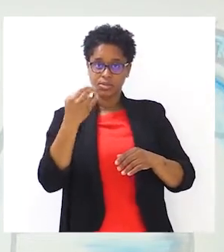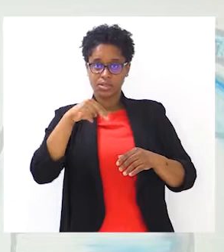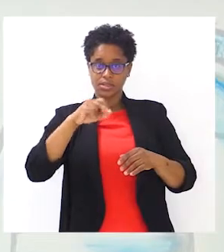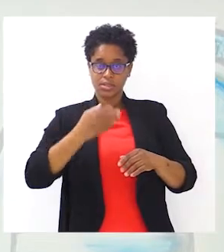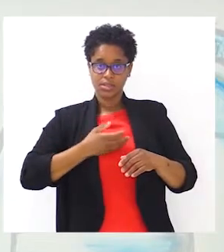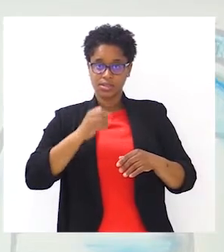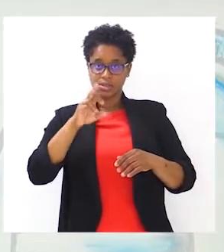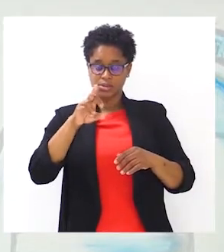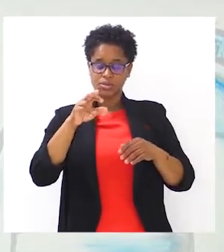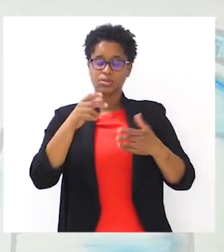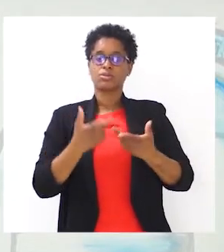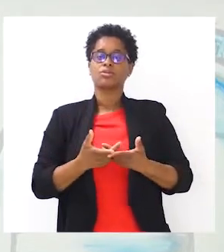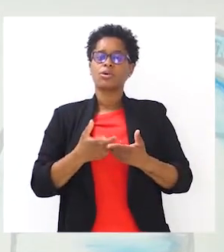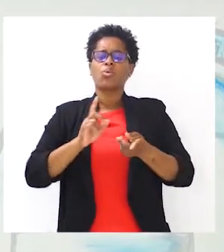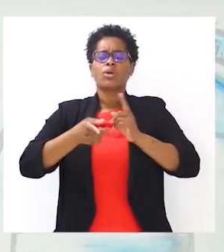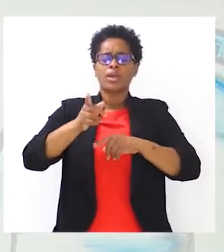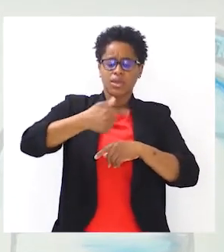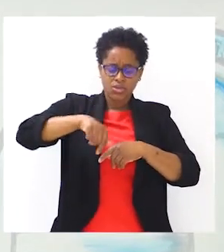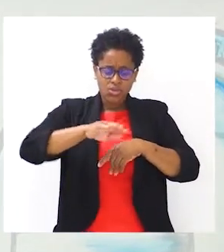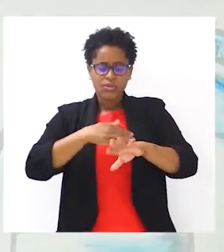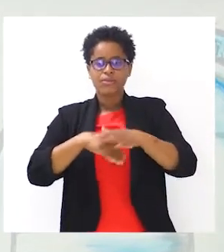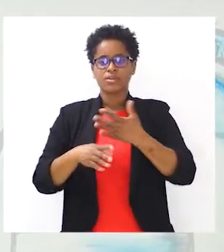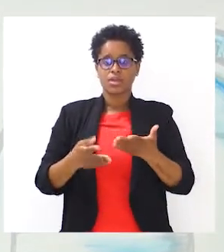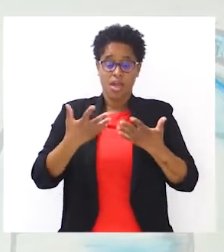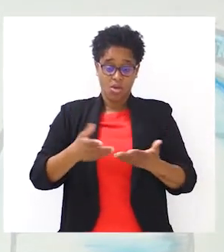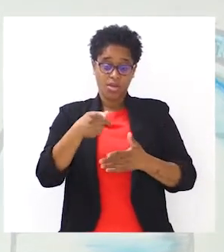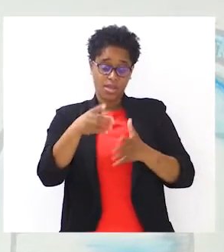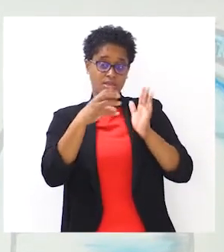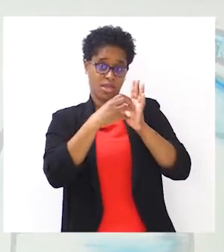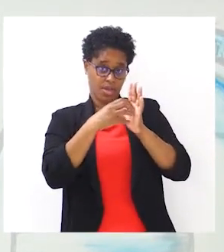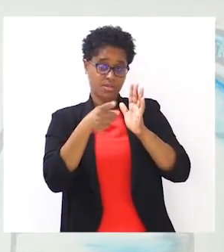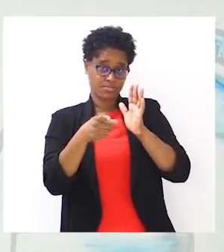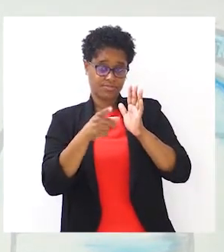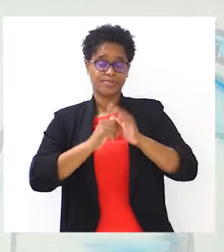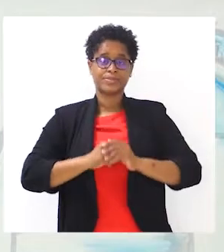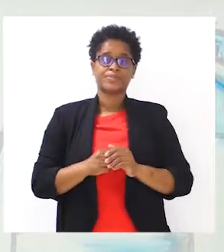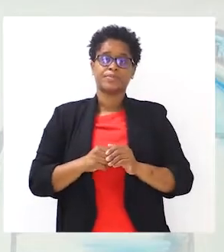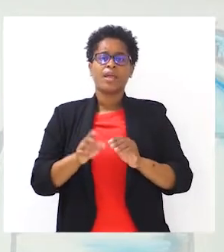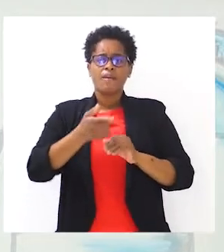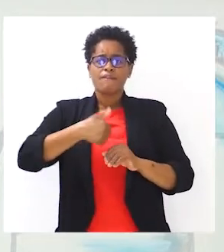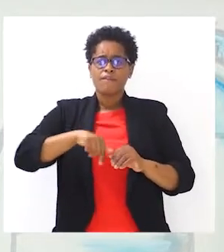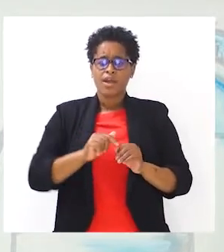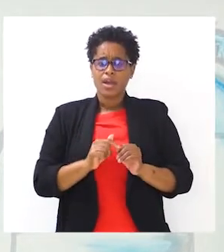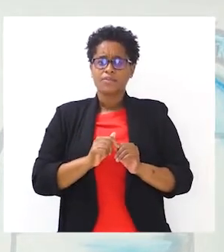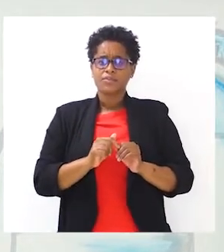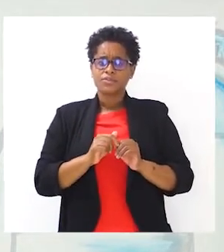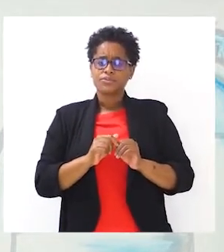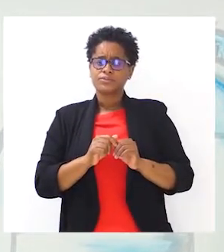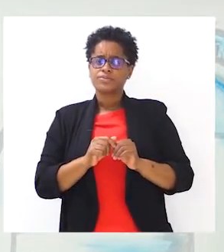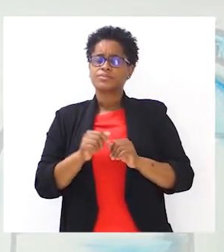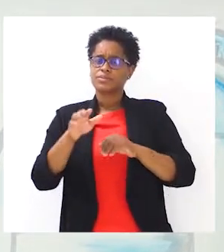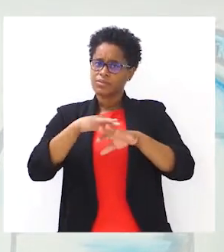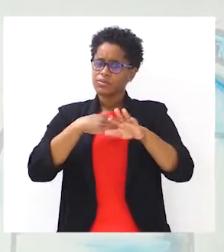vamos fazer? Agora, nesta imagem, ou seja, nesta figura, vamos representar